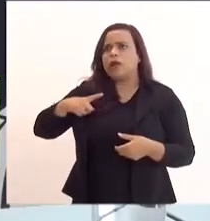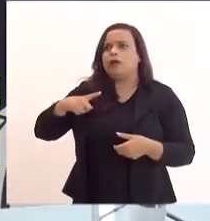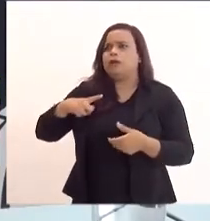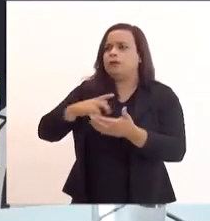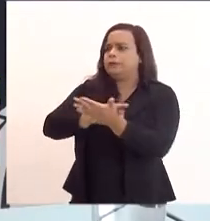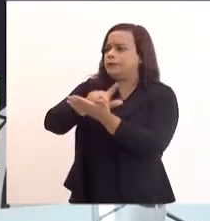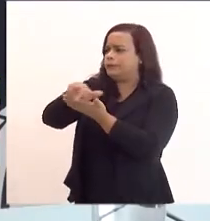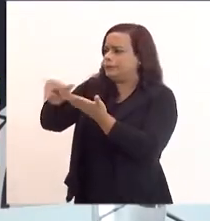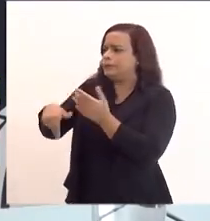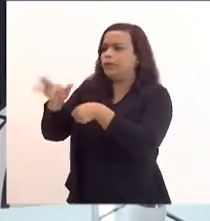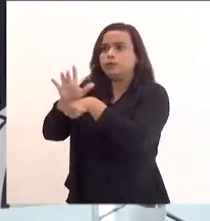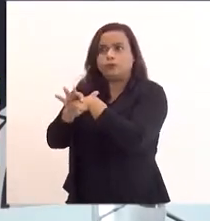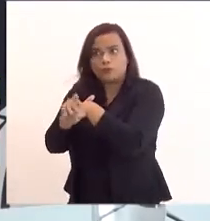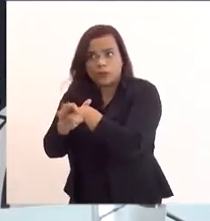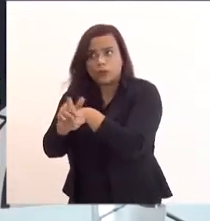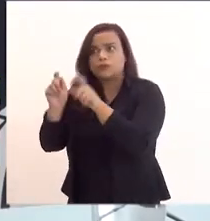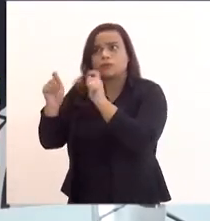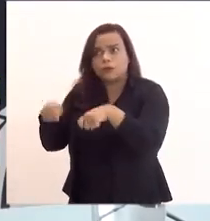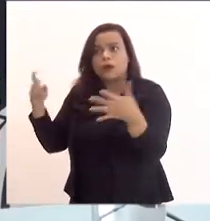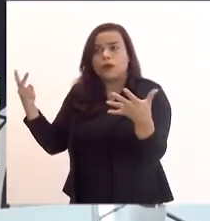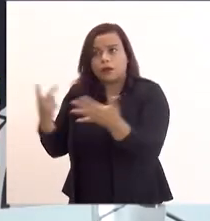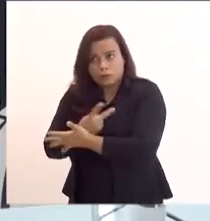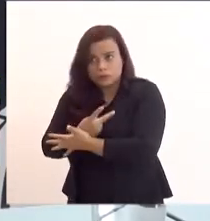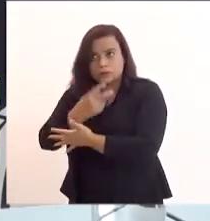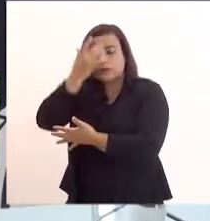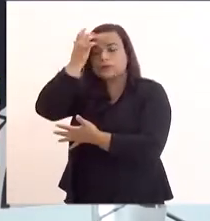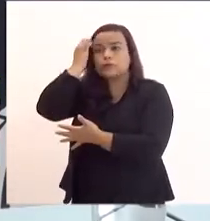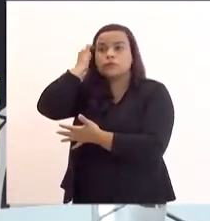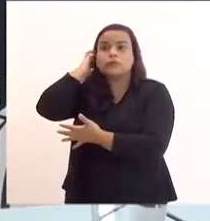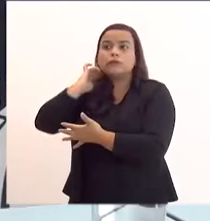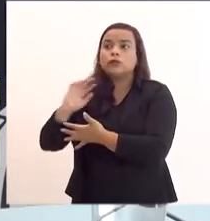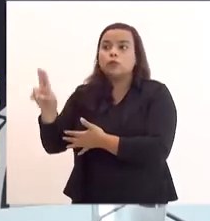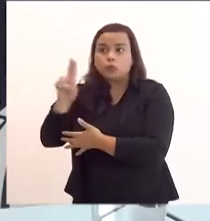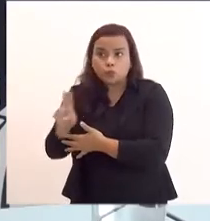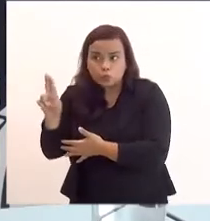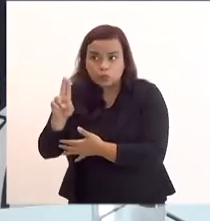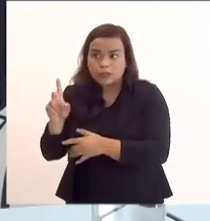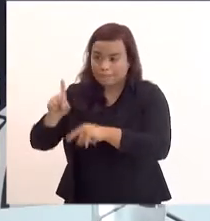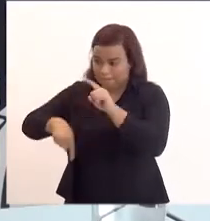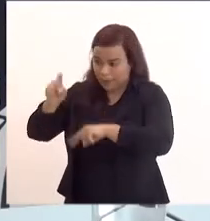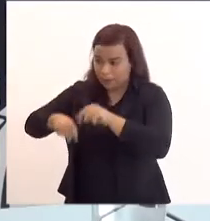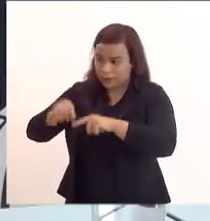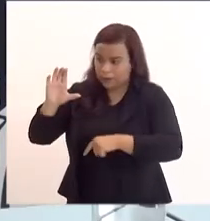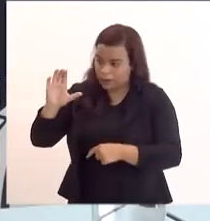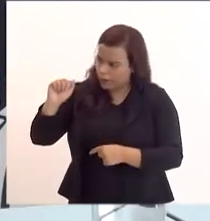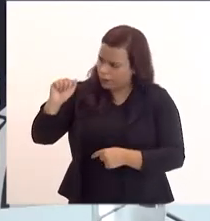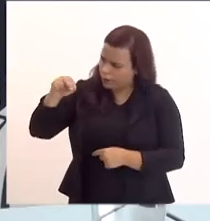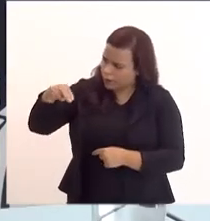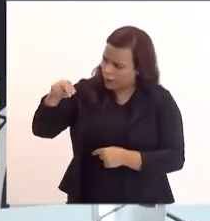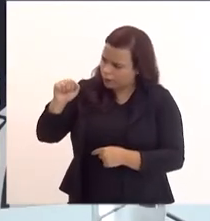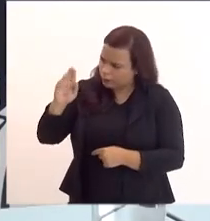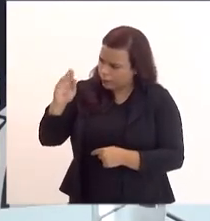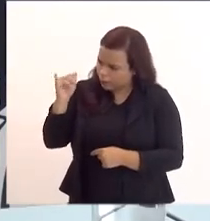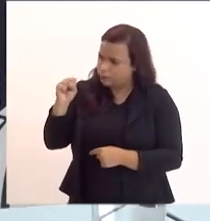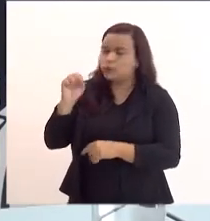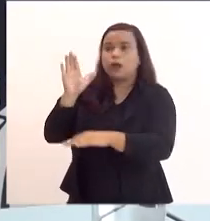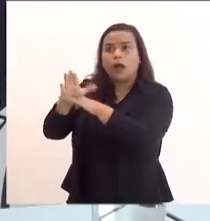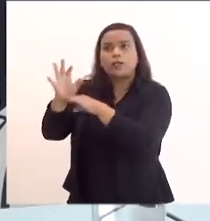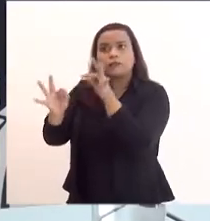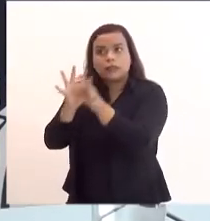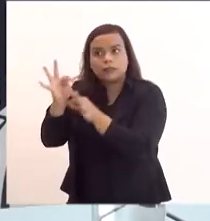de ser utilizado, o princípio ativo da cannabis é imenso, que vai